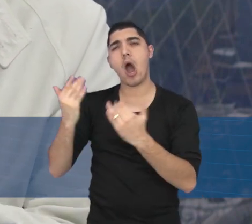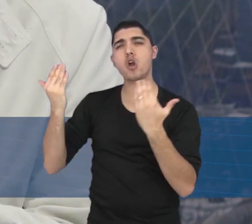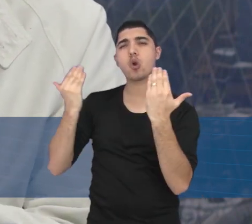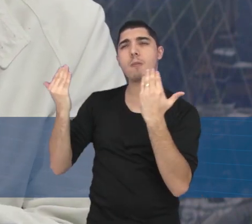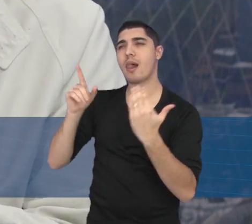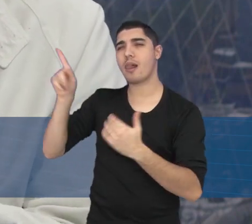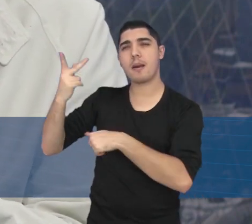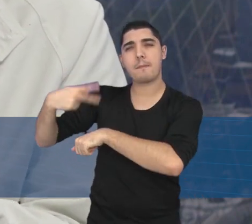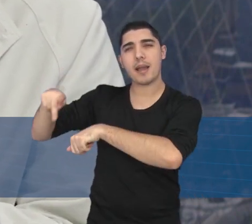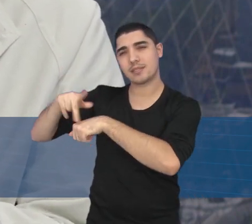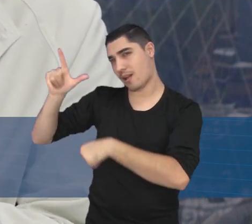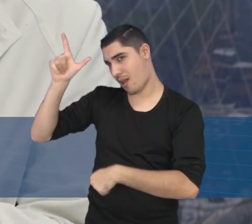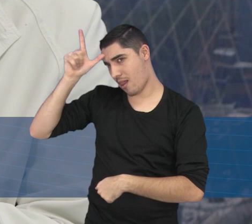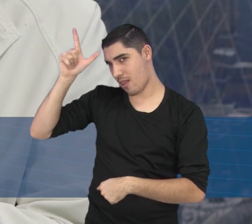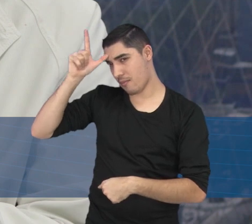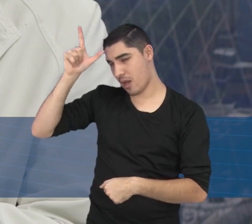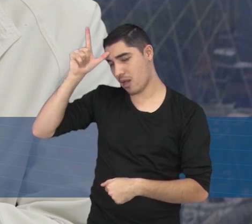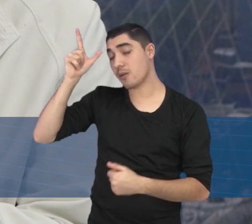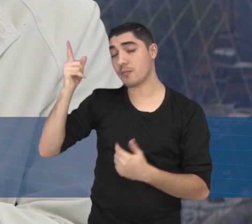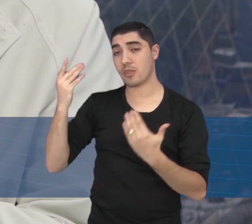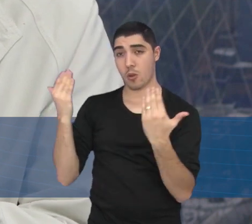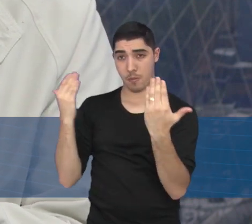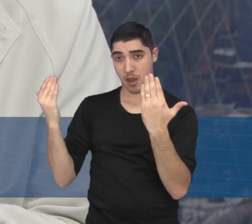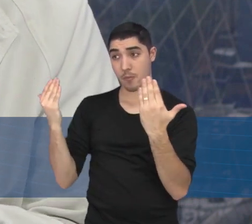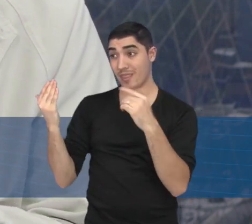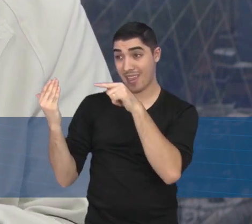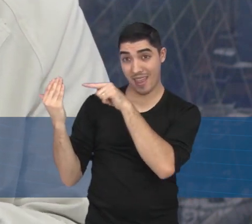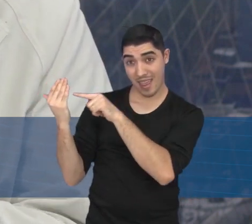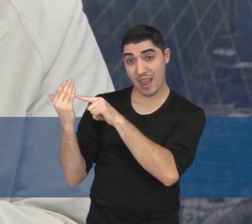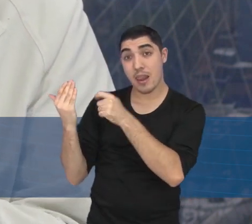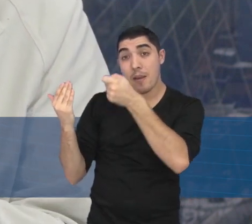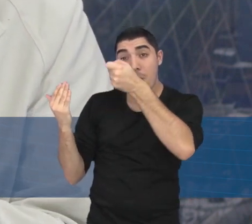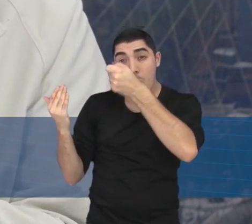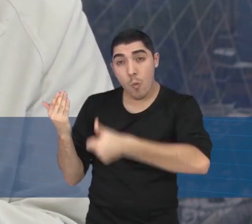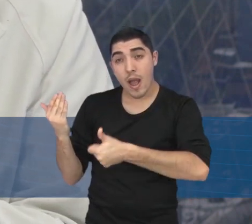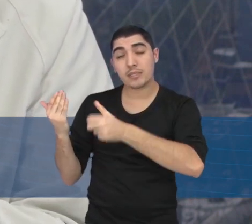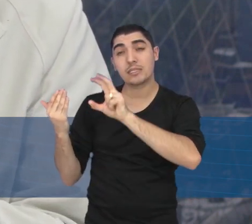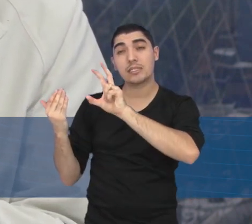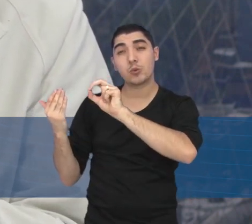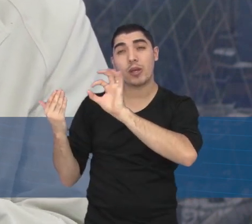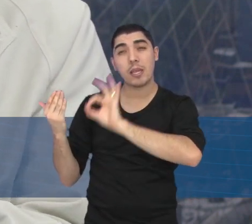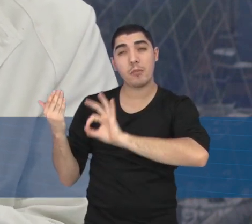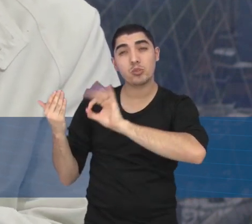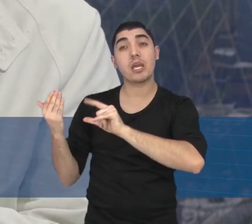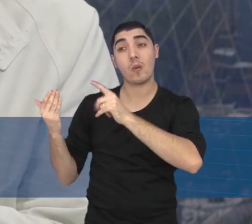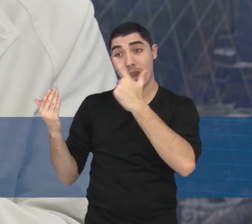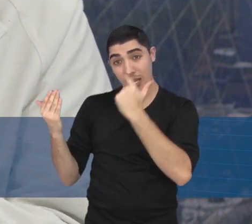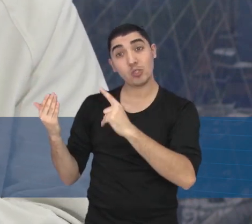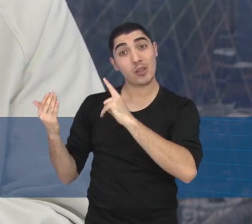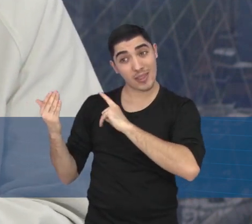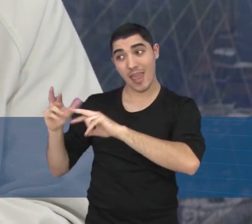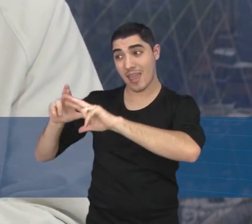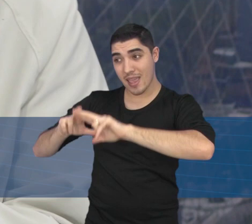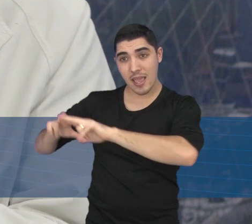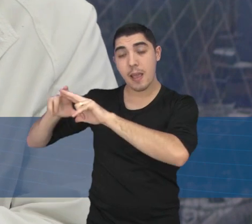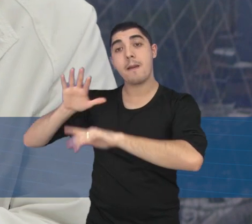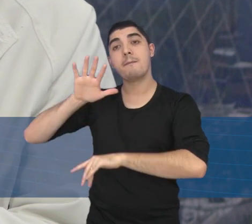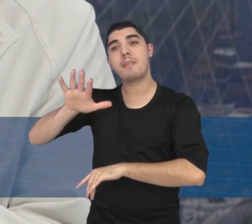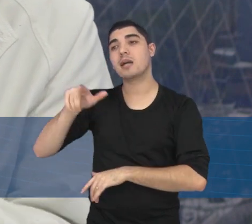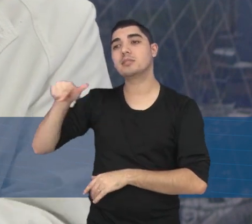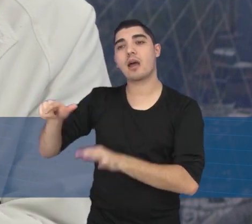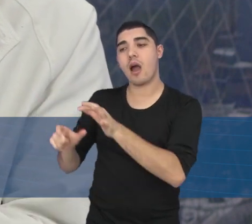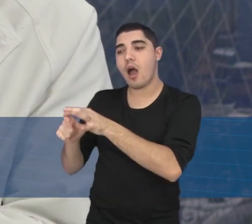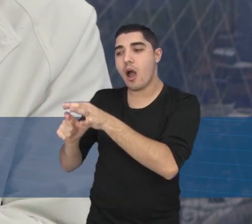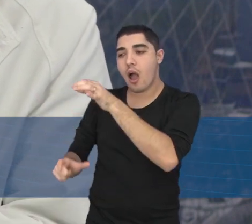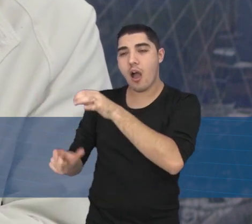como a Alemanha, que tem quase 50% do lixo dele reciclável, mas não chega a